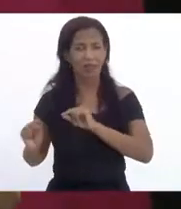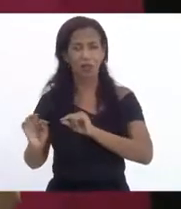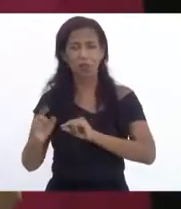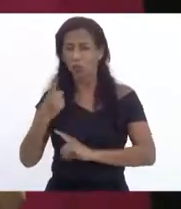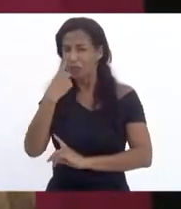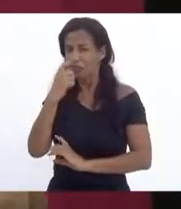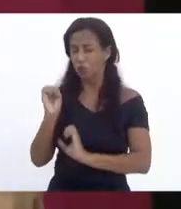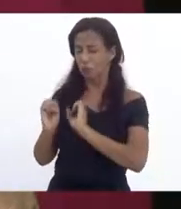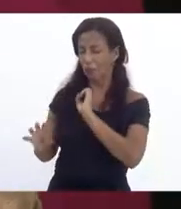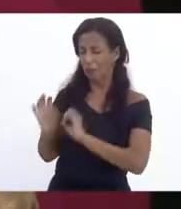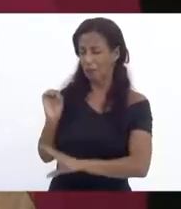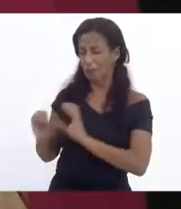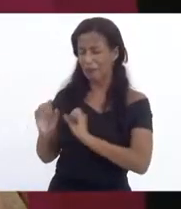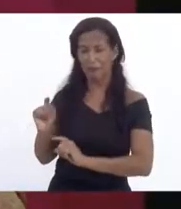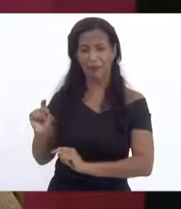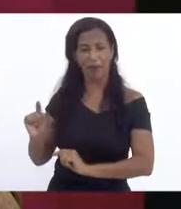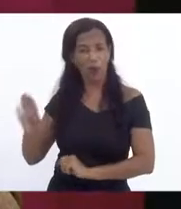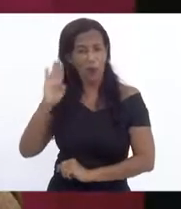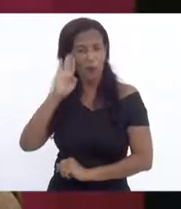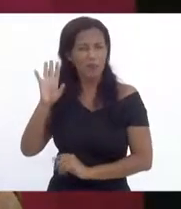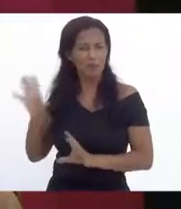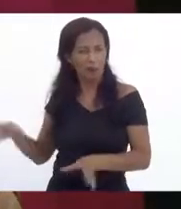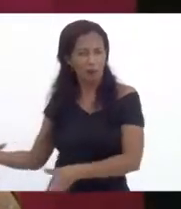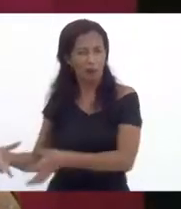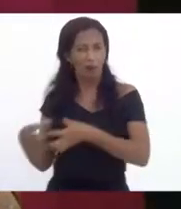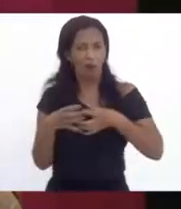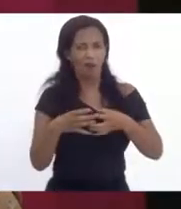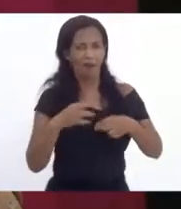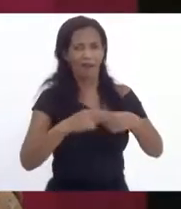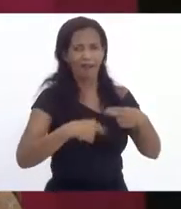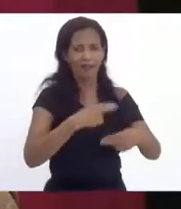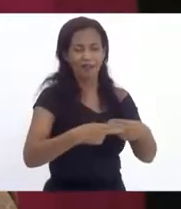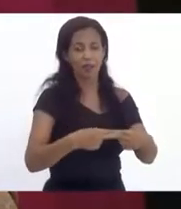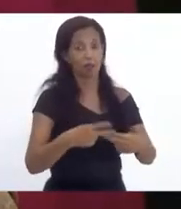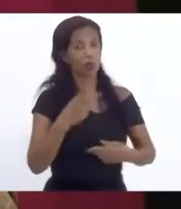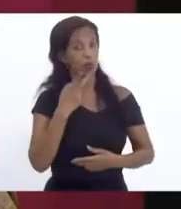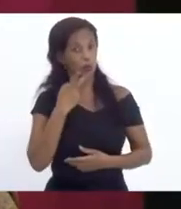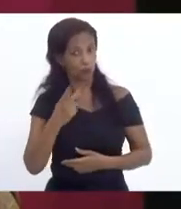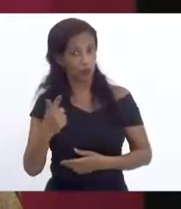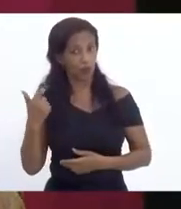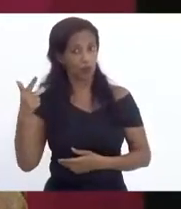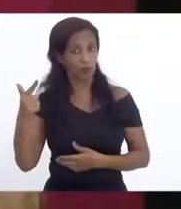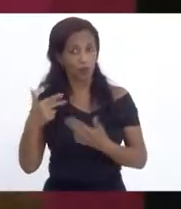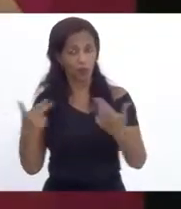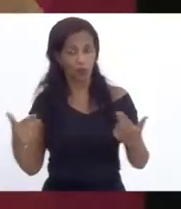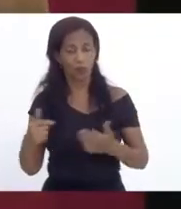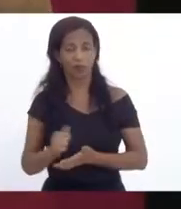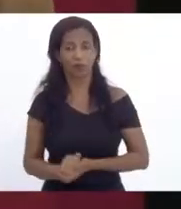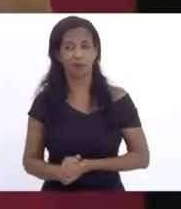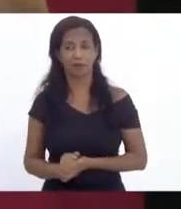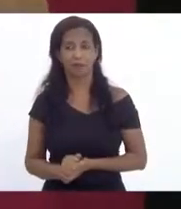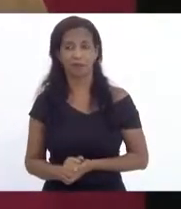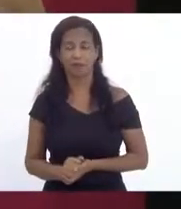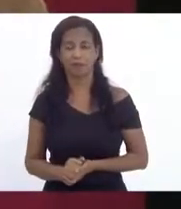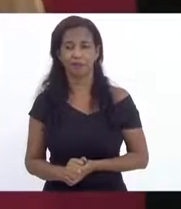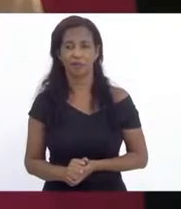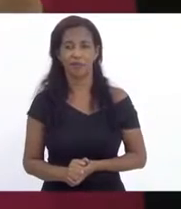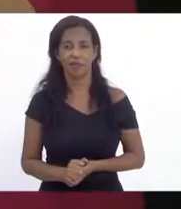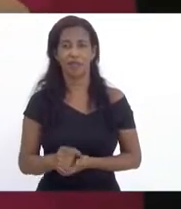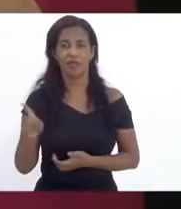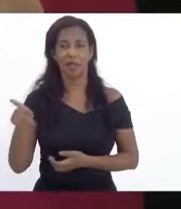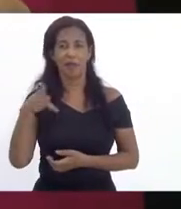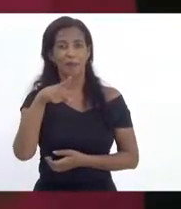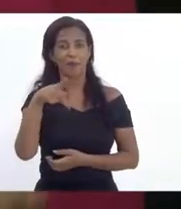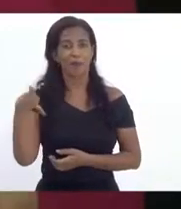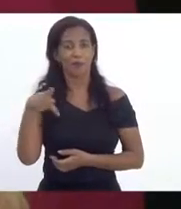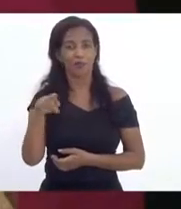esse lixo que se fala como matéria-prima. E vou dizer outra coisa, senhor, estou desenvolvendo, através da professora